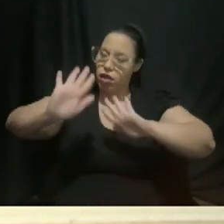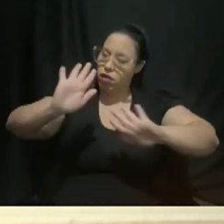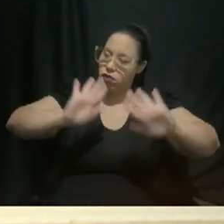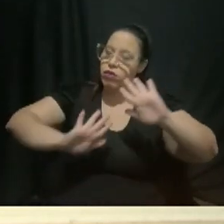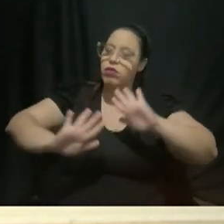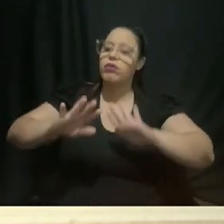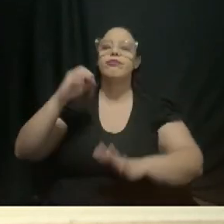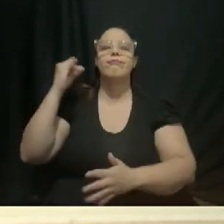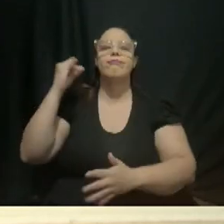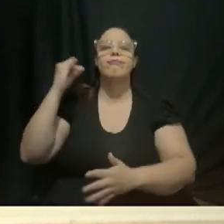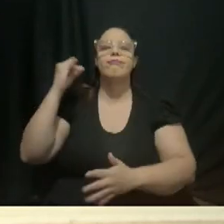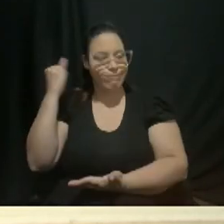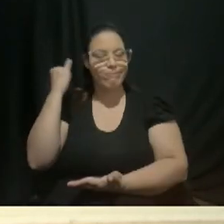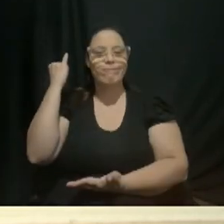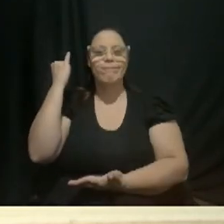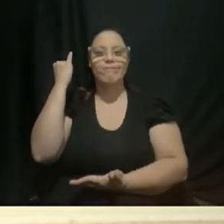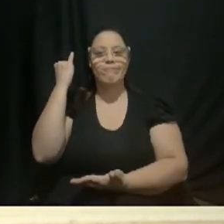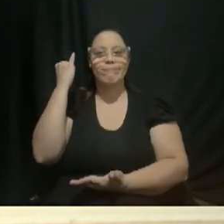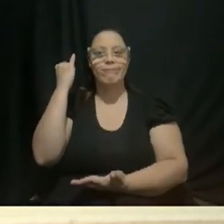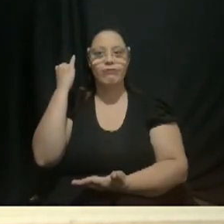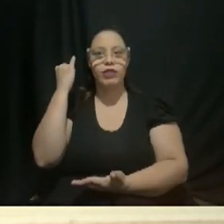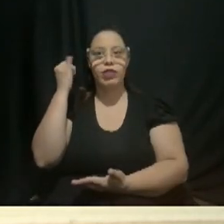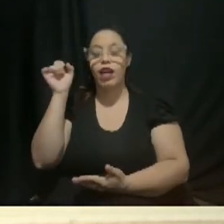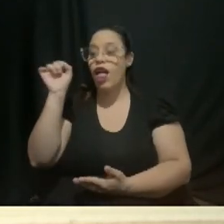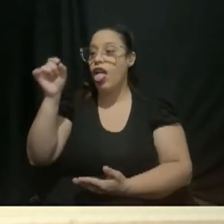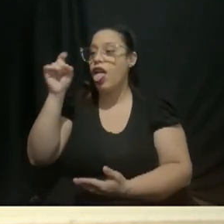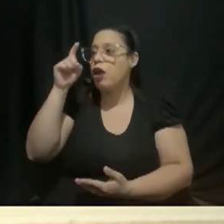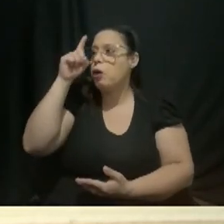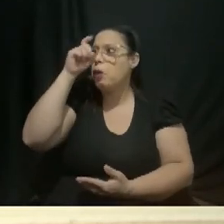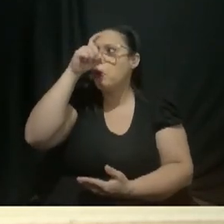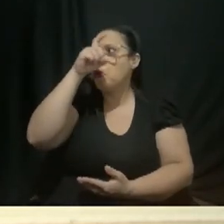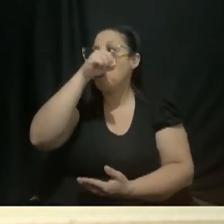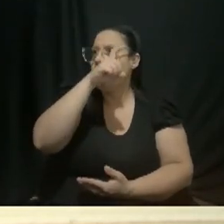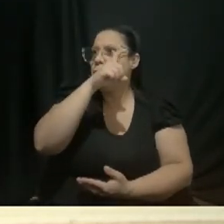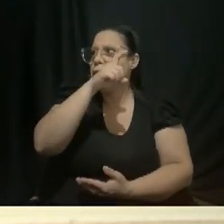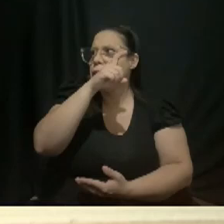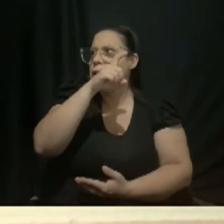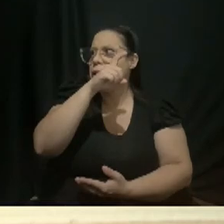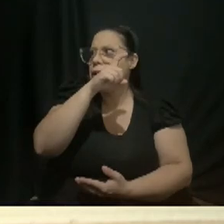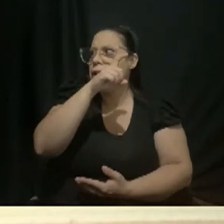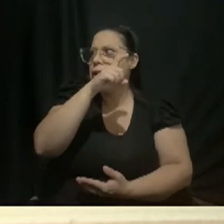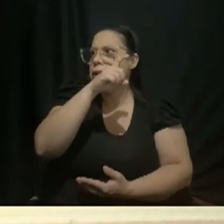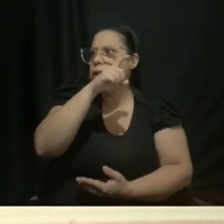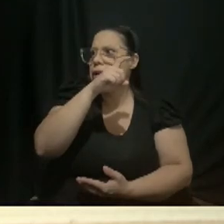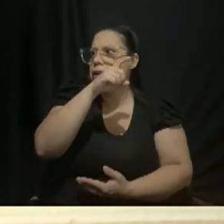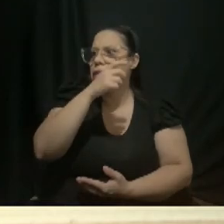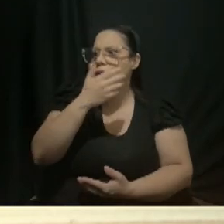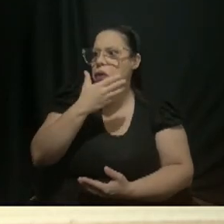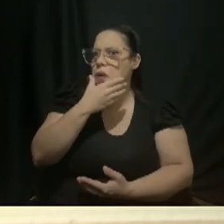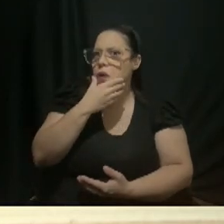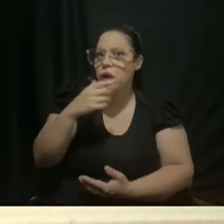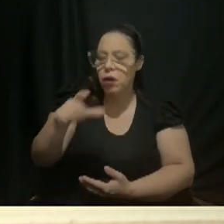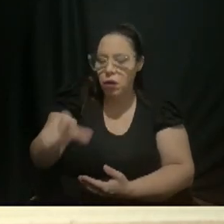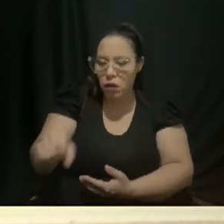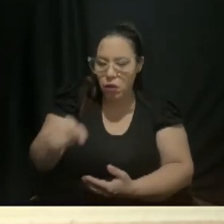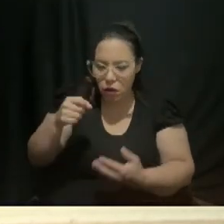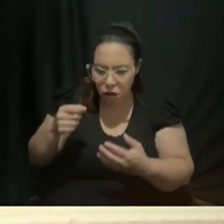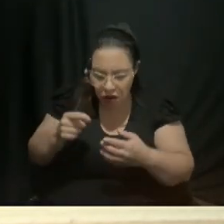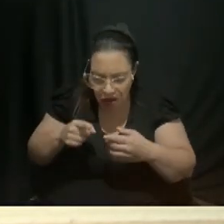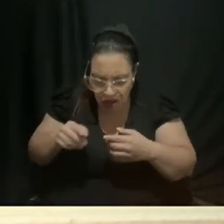vendo? E aí se você vê aquela lagartinha, o cloro mata. Imagina você pegar seu prato e o negócio tá ali andando,